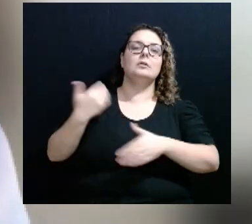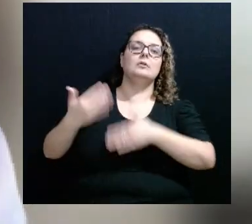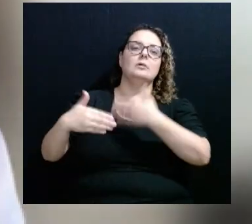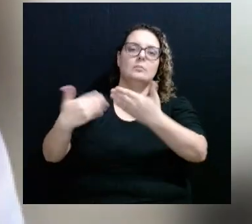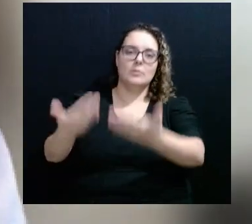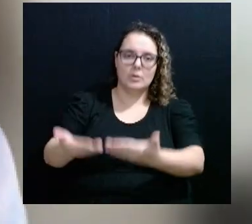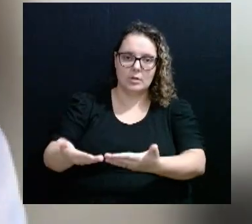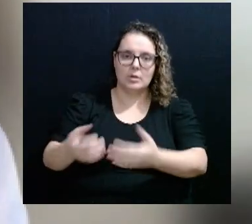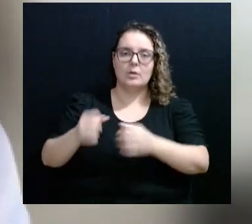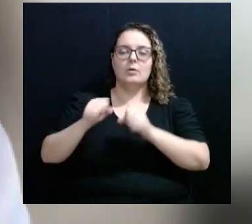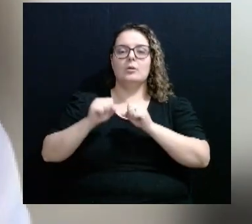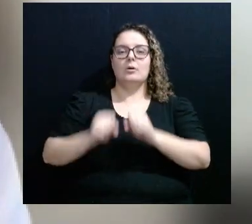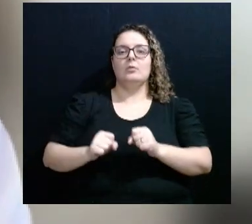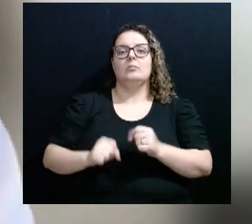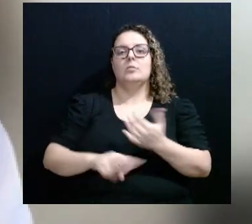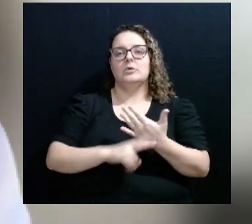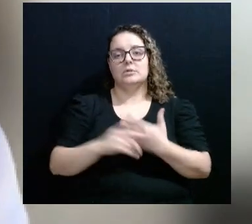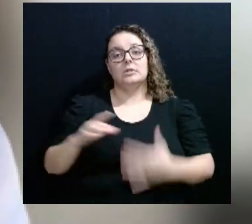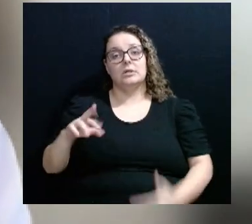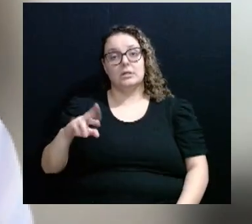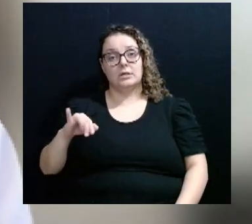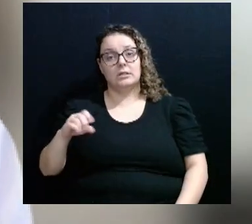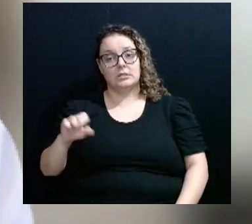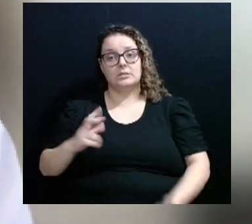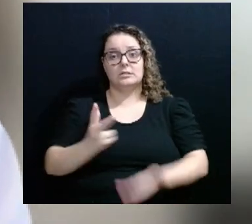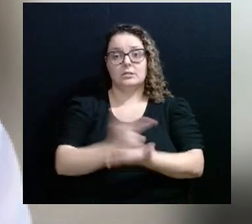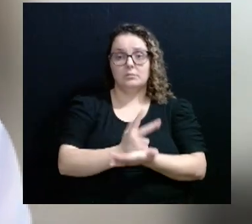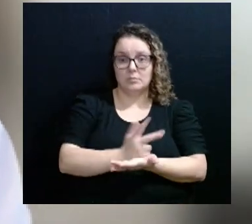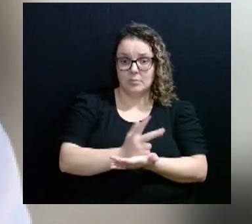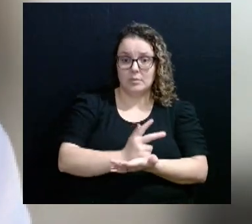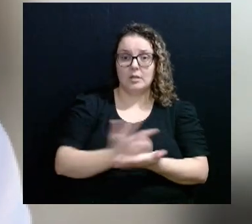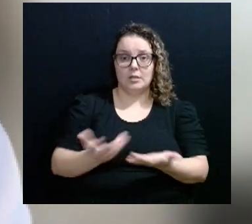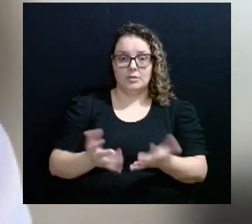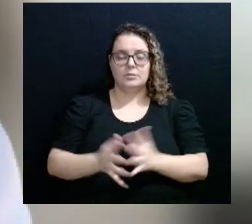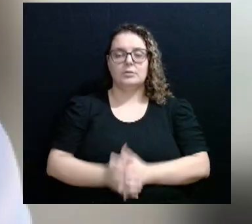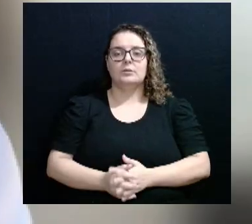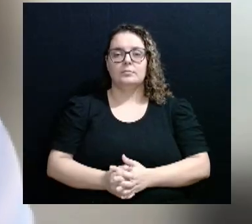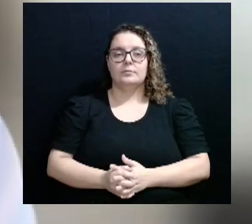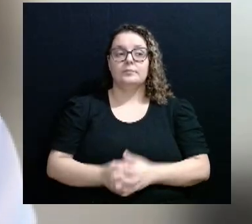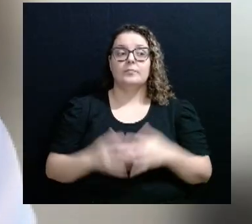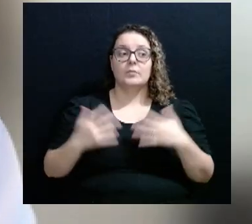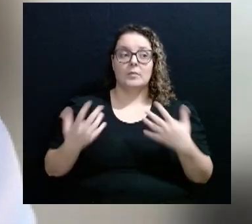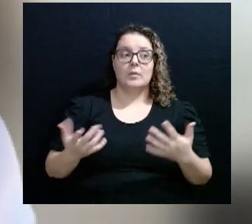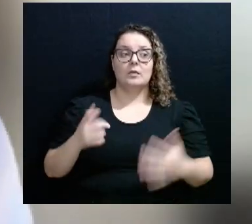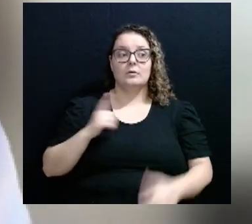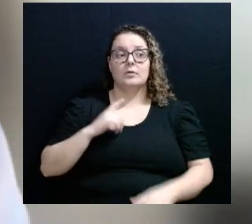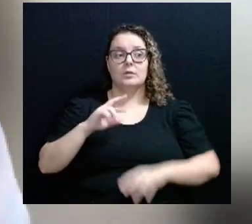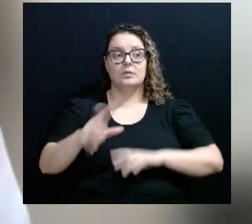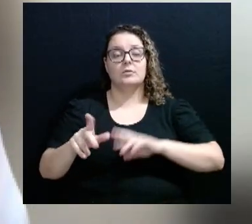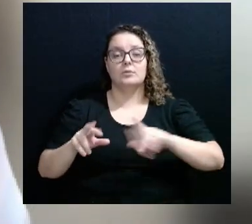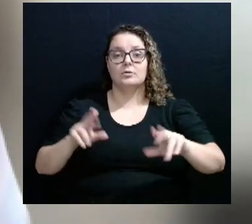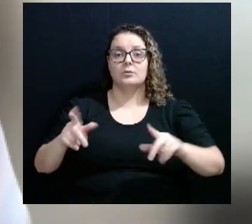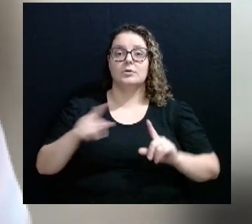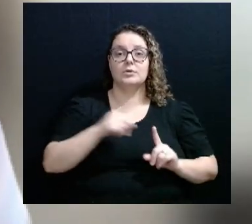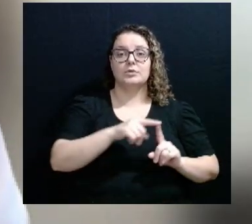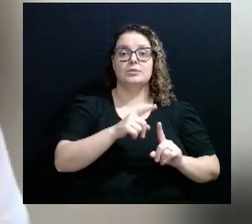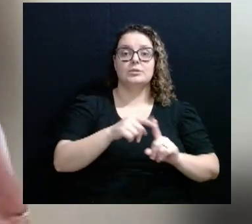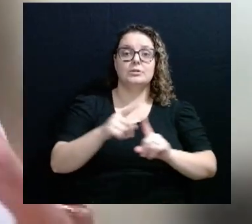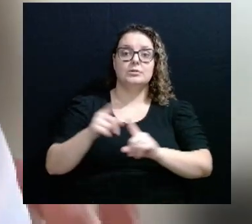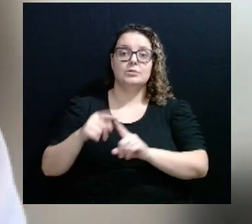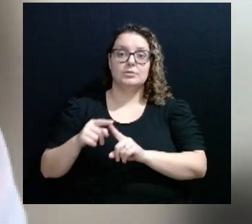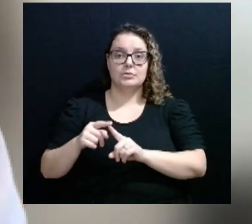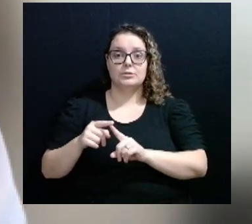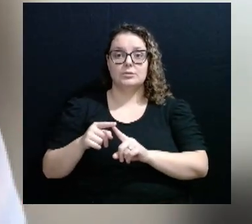e depois, mais tarde, ela vinha a ter crise epilética, tá? Então, existem